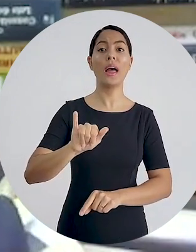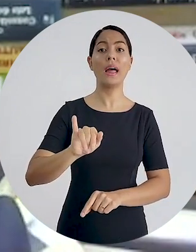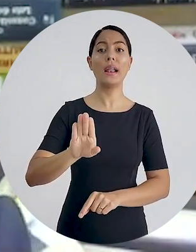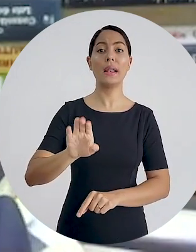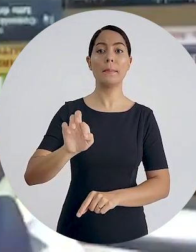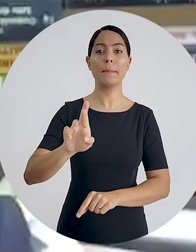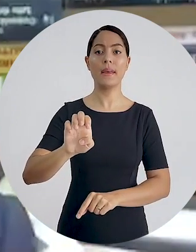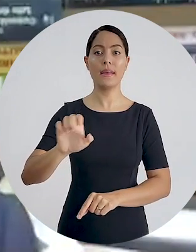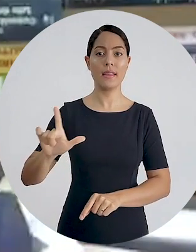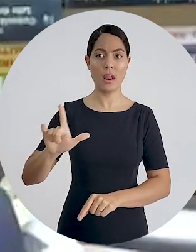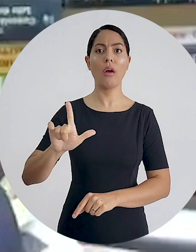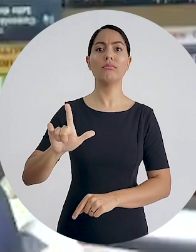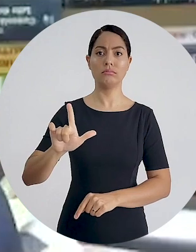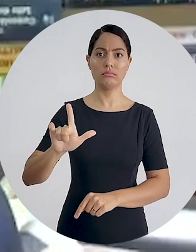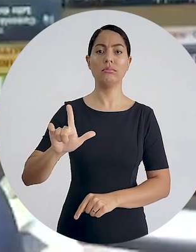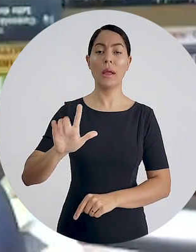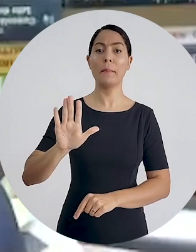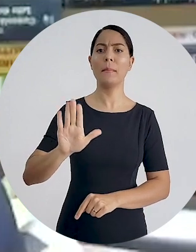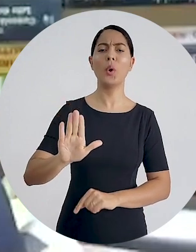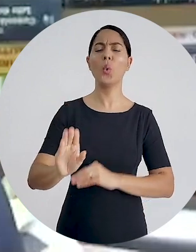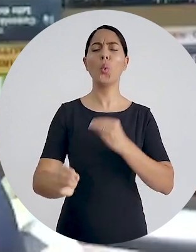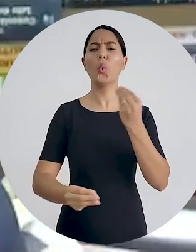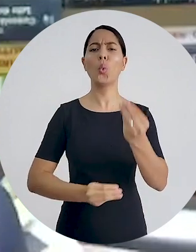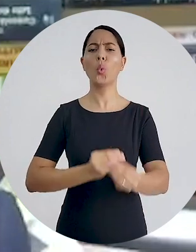exemplo, à época se instituiu